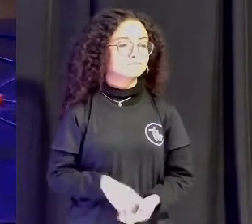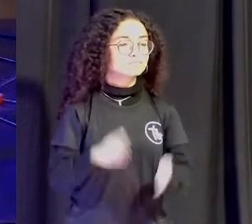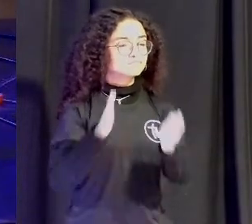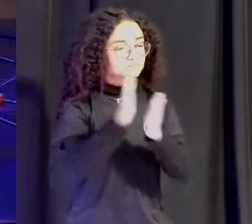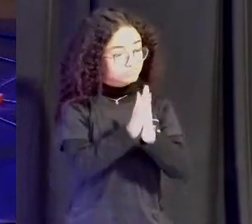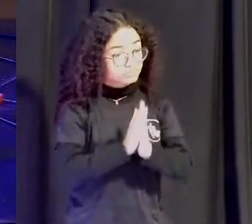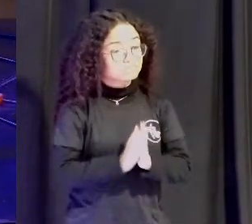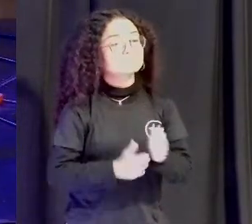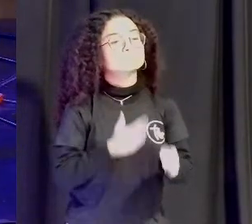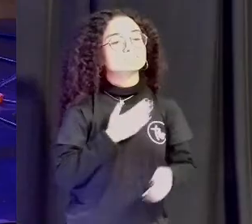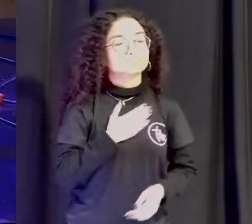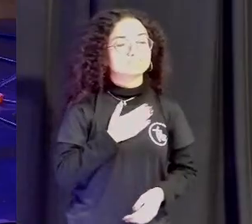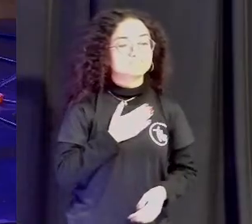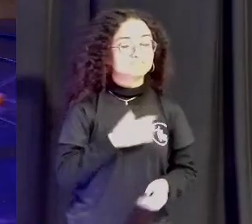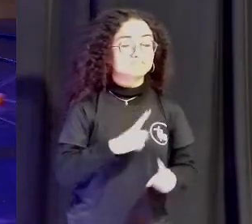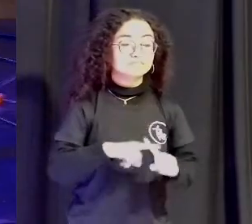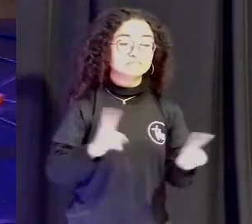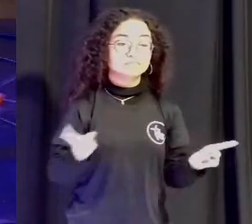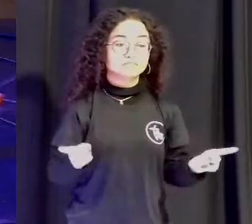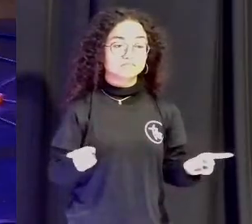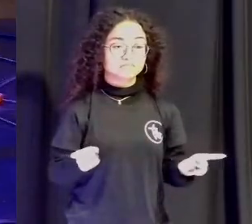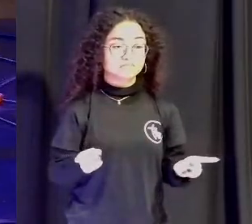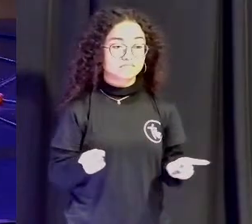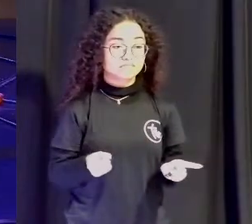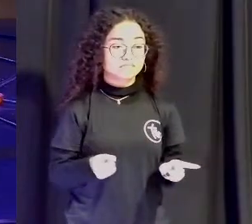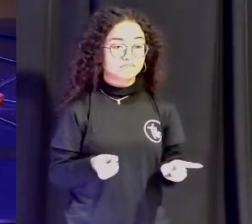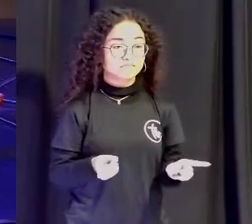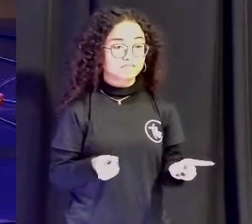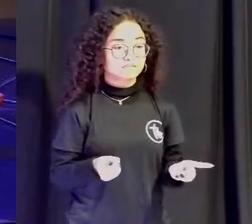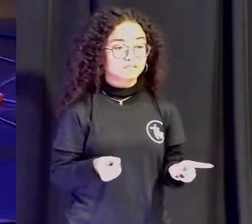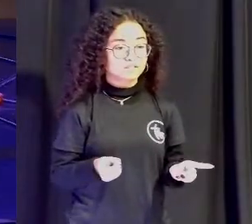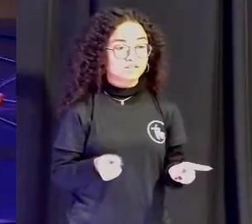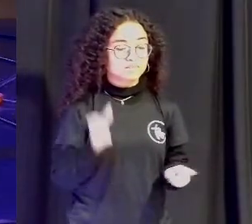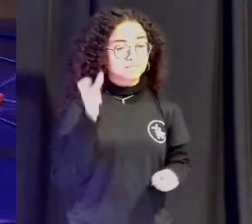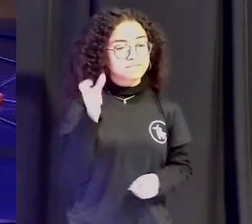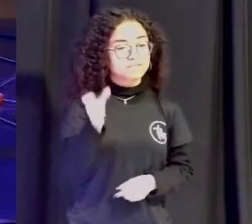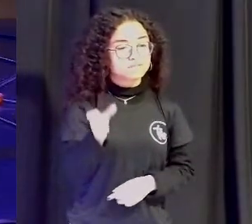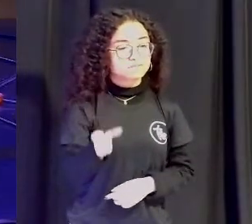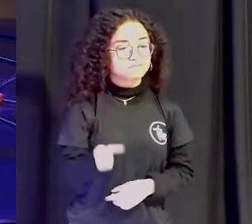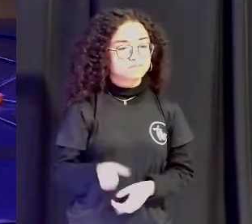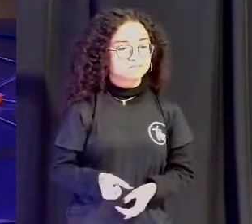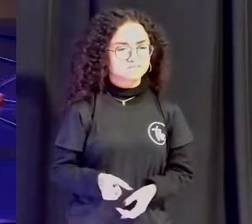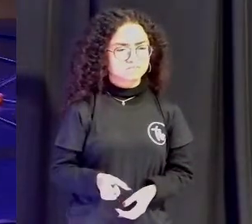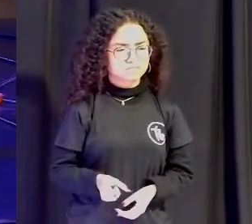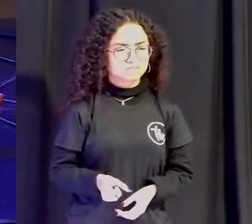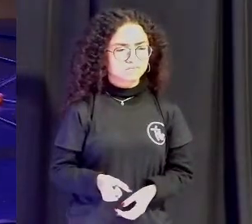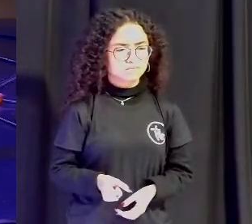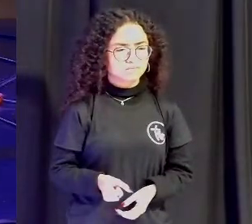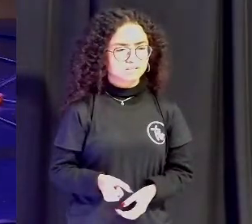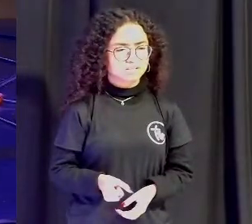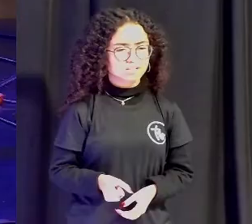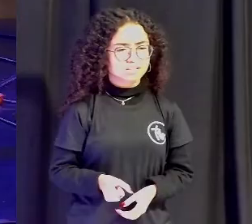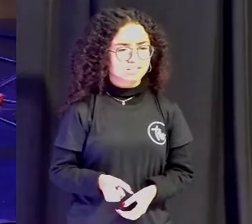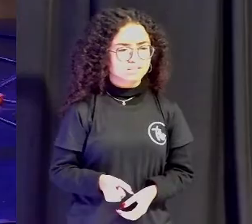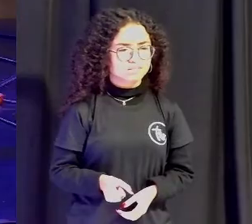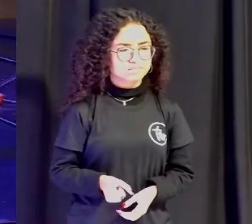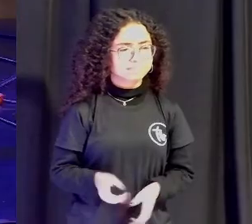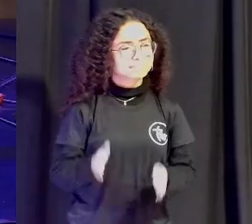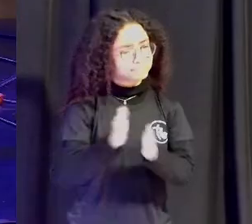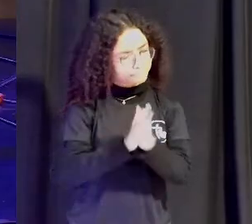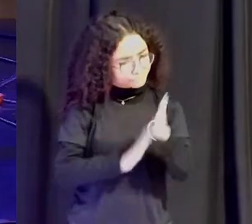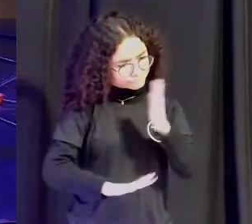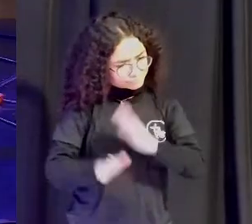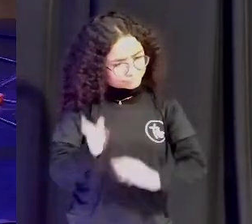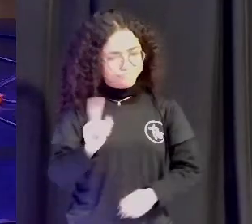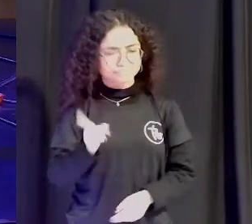Olhe para nós, não para as pessoas ficarem nos elevando, nos incensando, nos